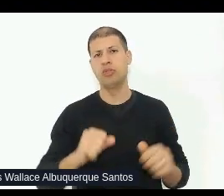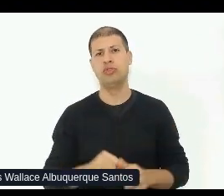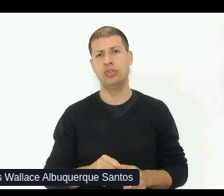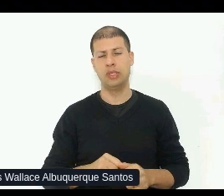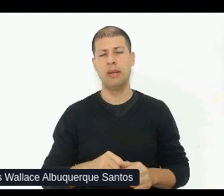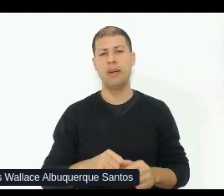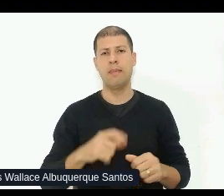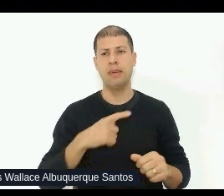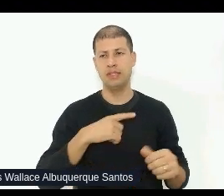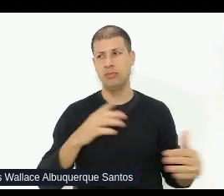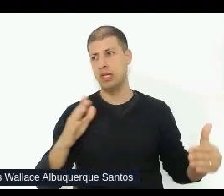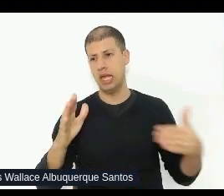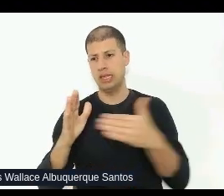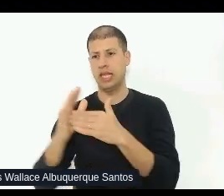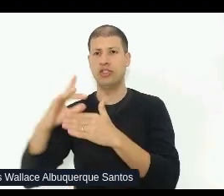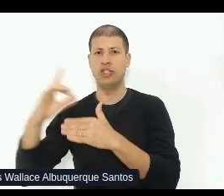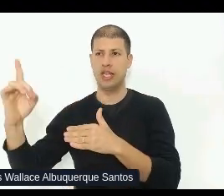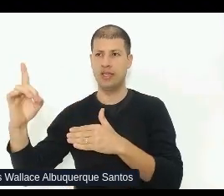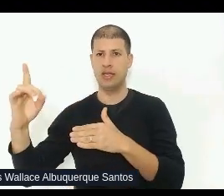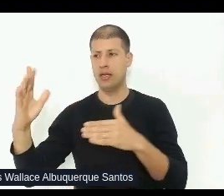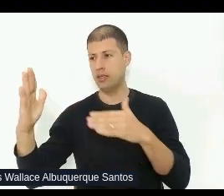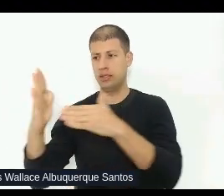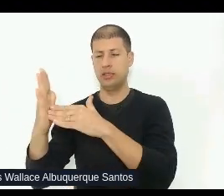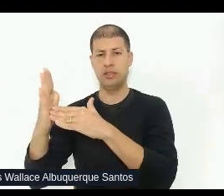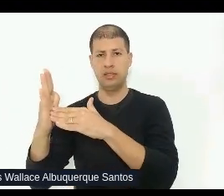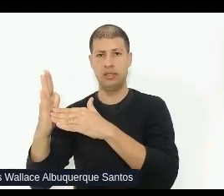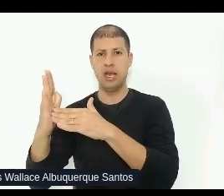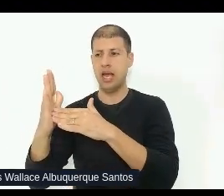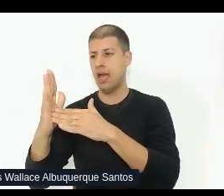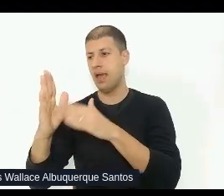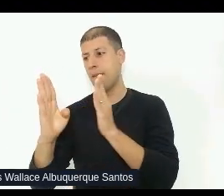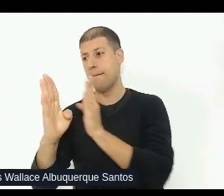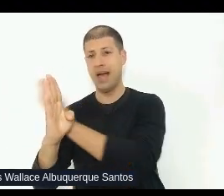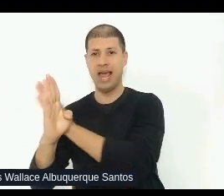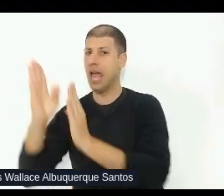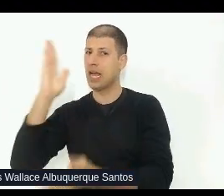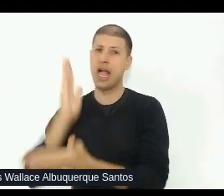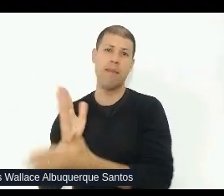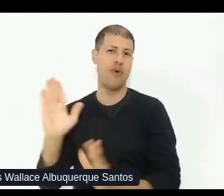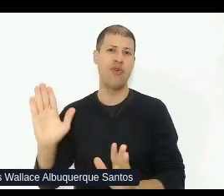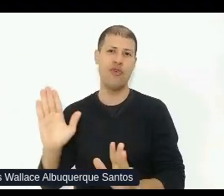direita, ele deve ser lido como desabilitado, porque eu já não tenho mais itens para passar.